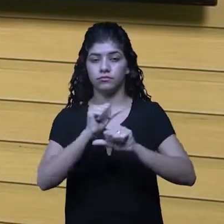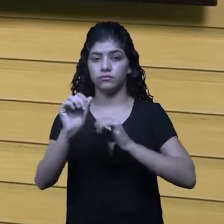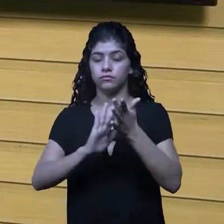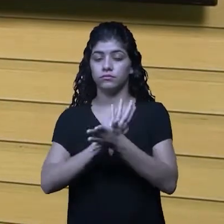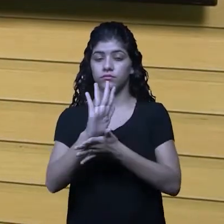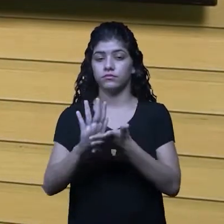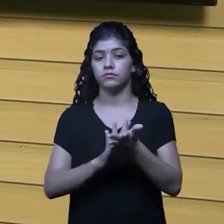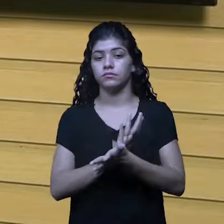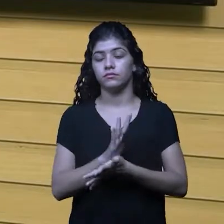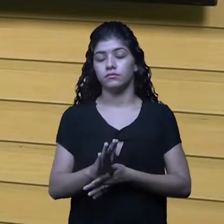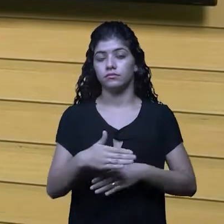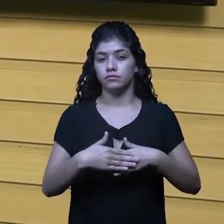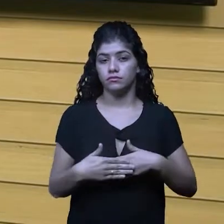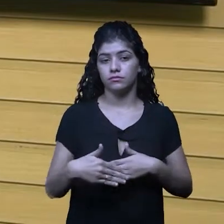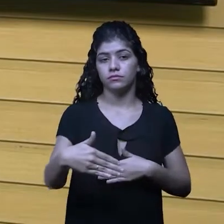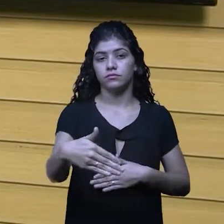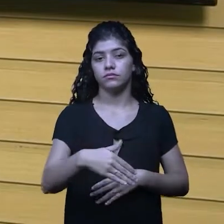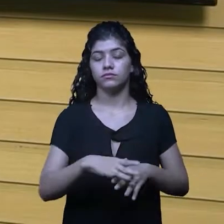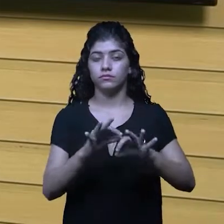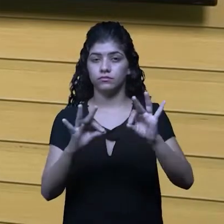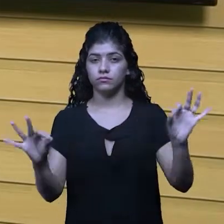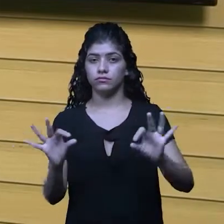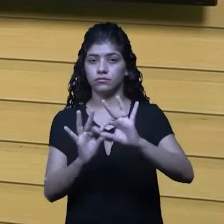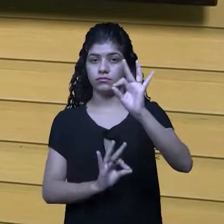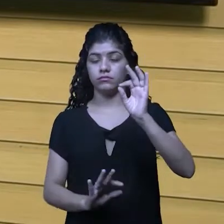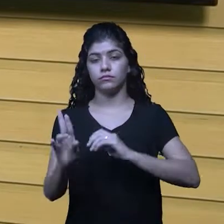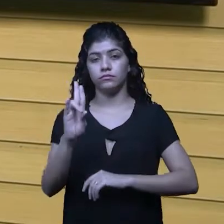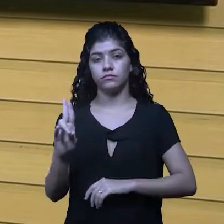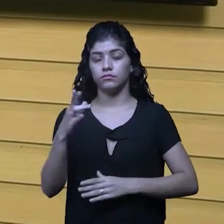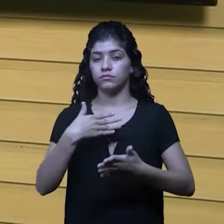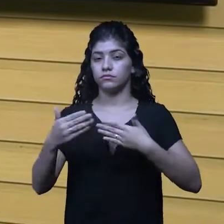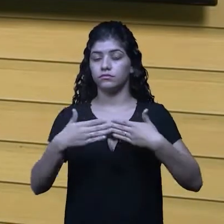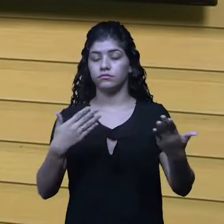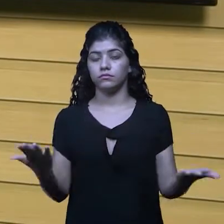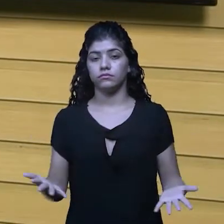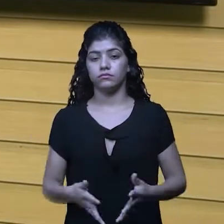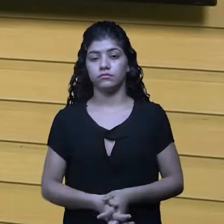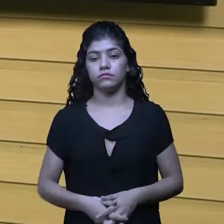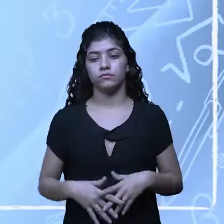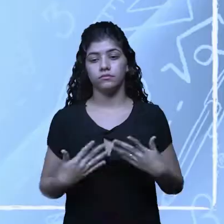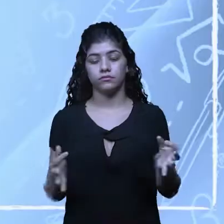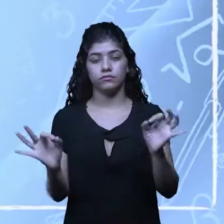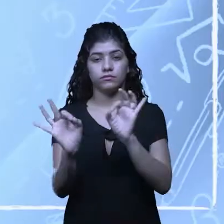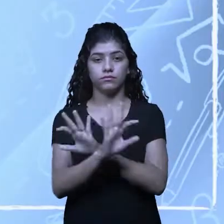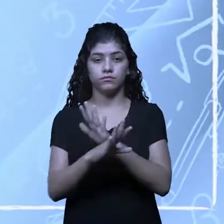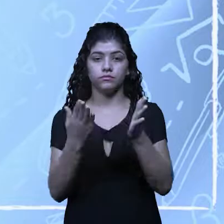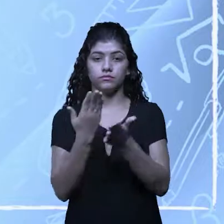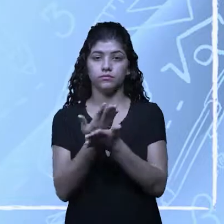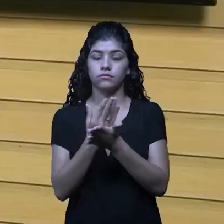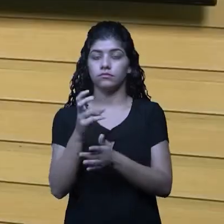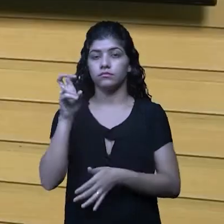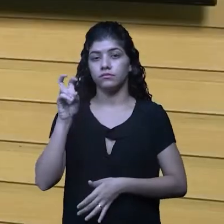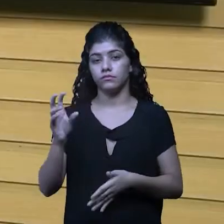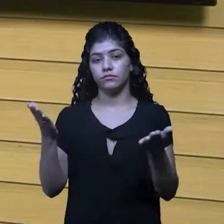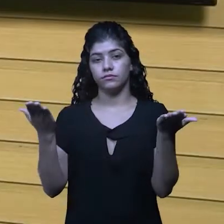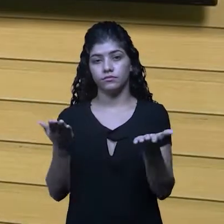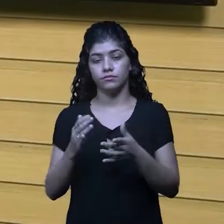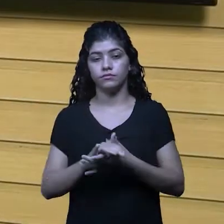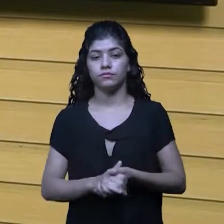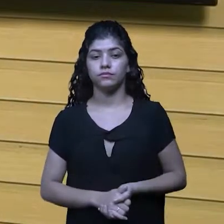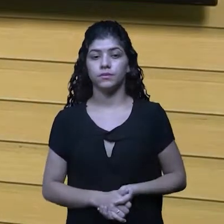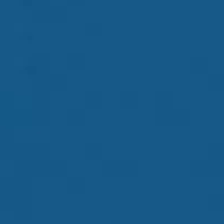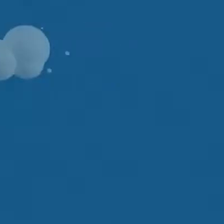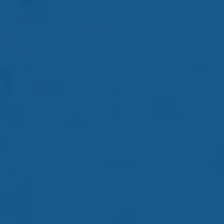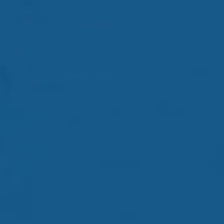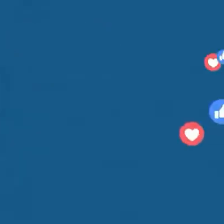nenhuma alteração durante o procedimento de medida, utilizando qualquer instrumento. Aqui a gente encerra a nossa quinta